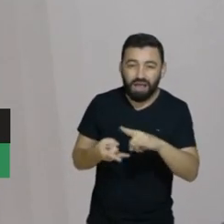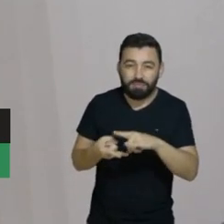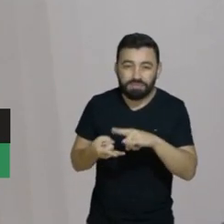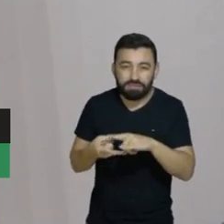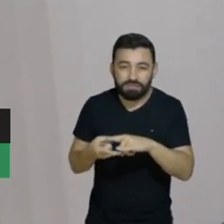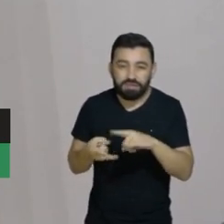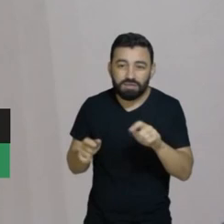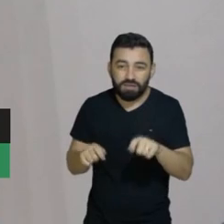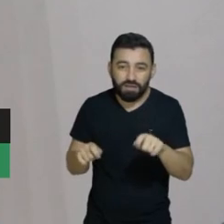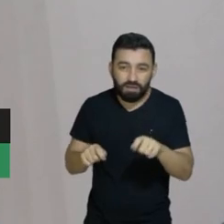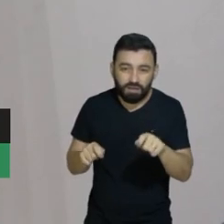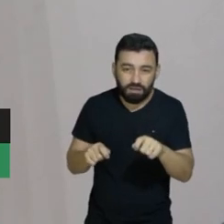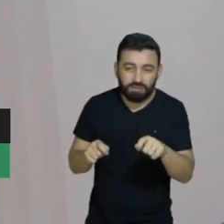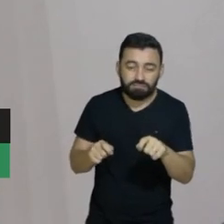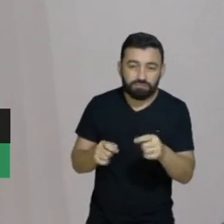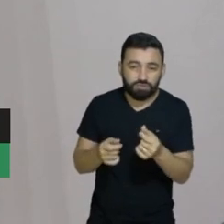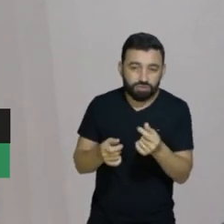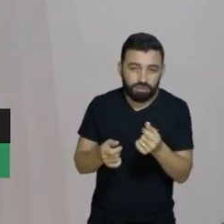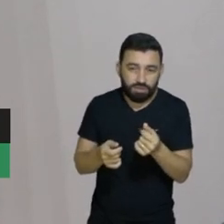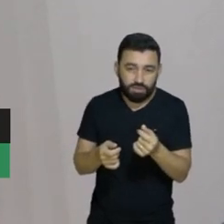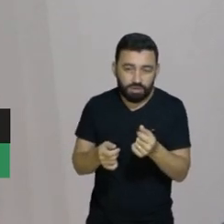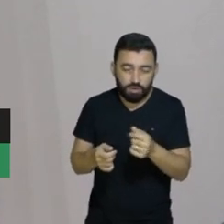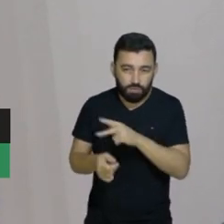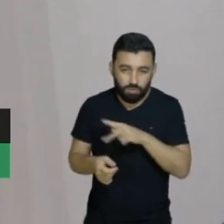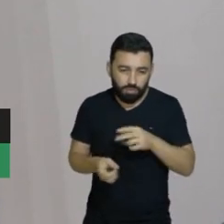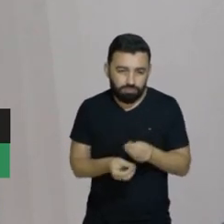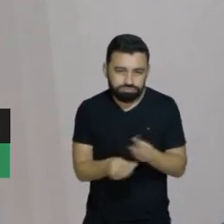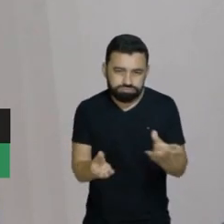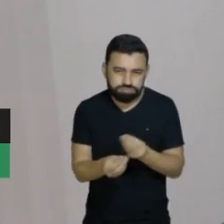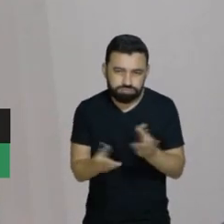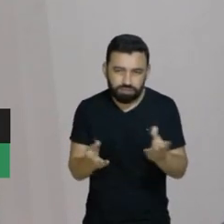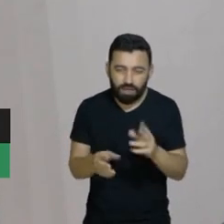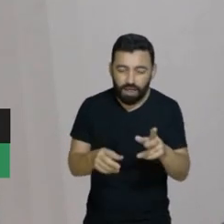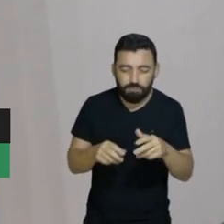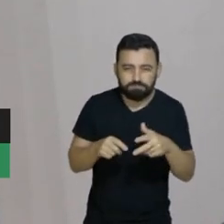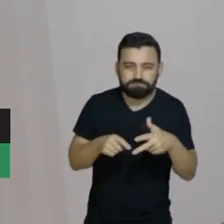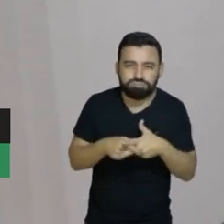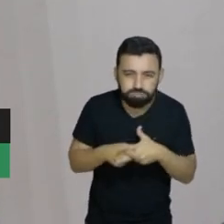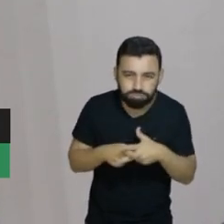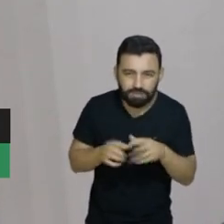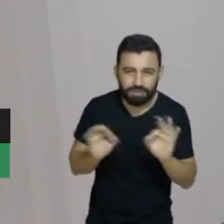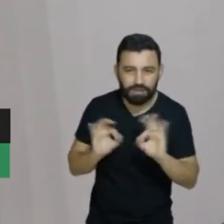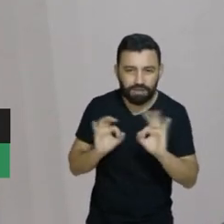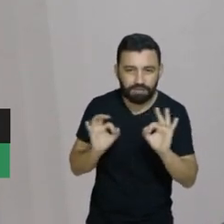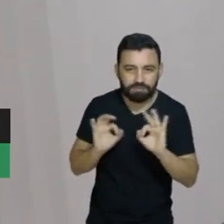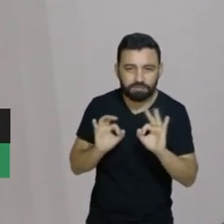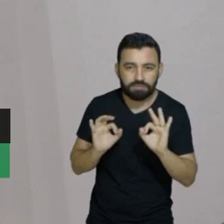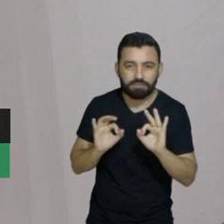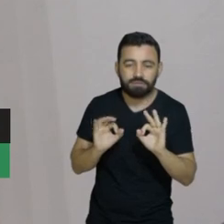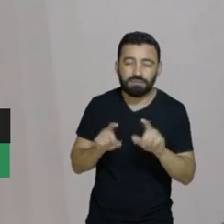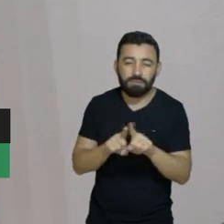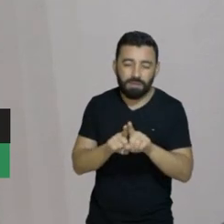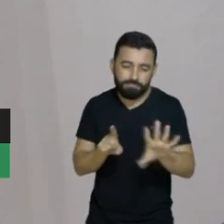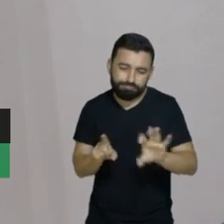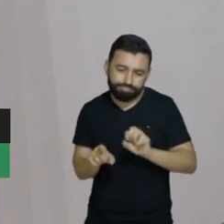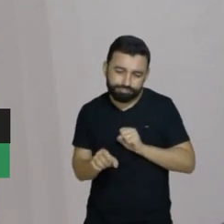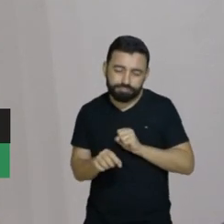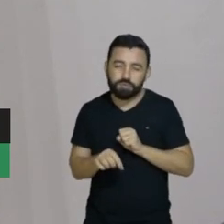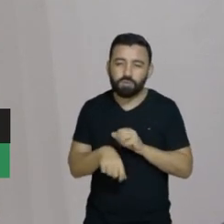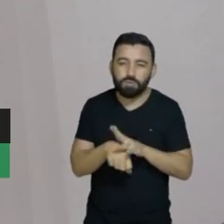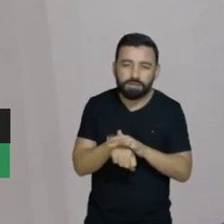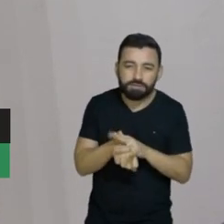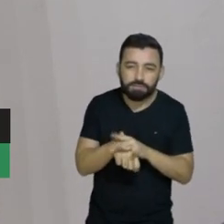com dinheiro público não estourem e não causem lesões que levarão à contração de doenças sexualmente transmissíveis, é